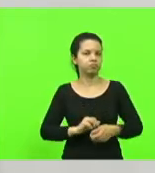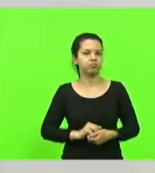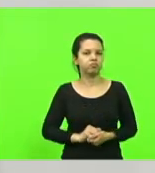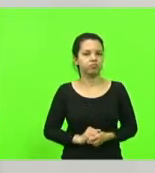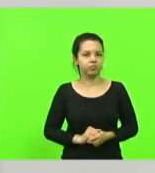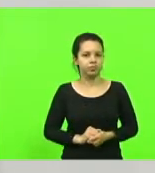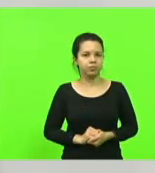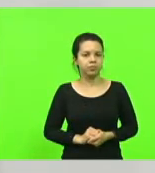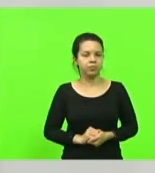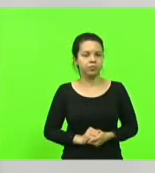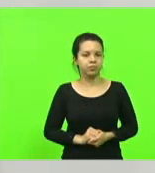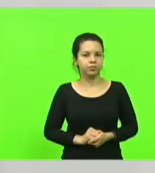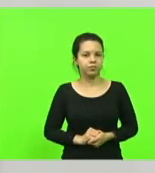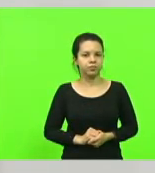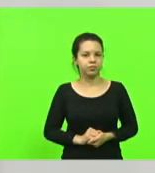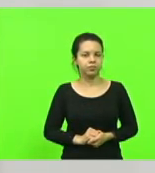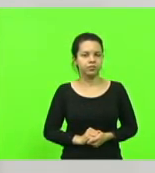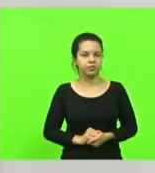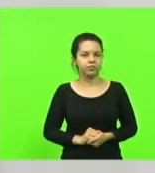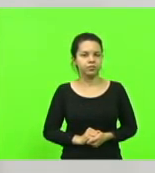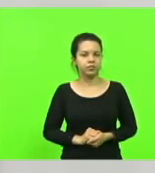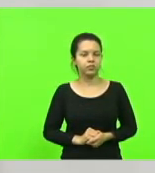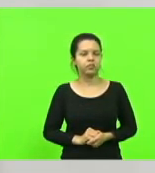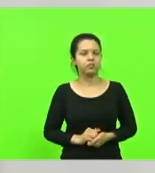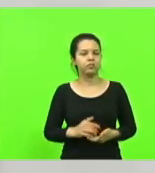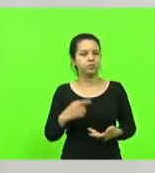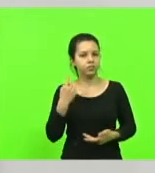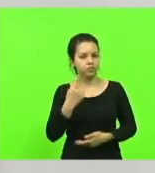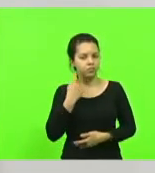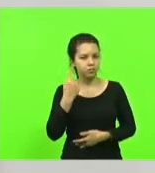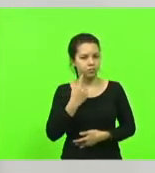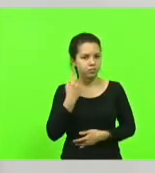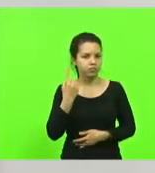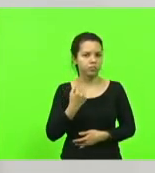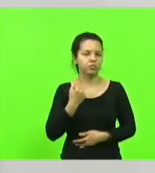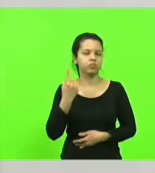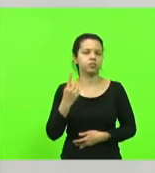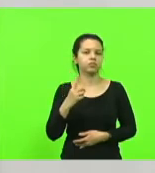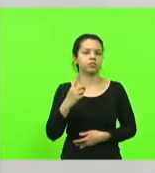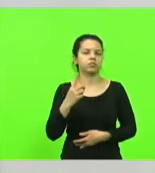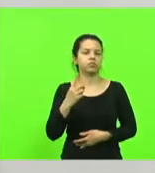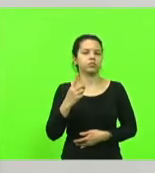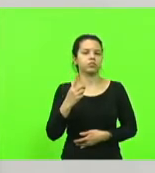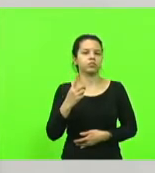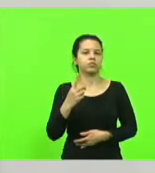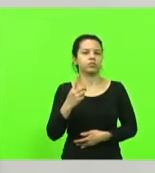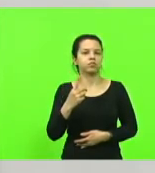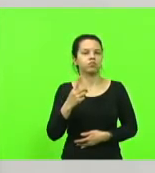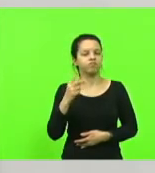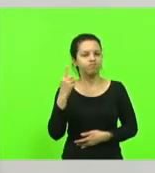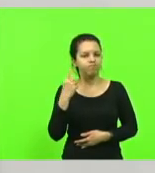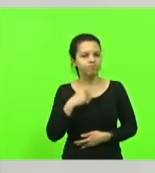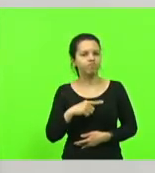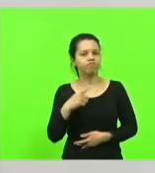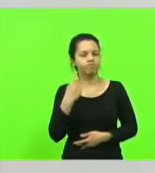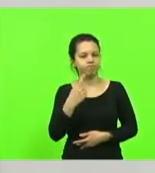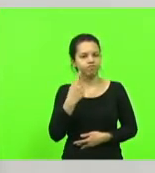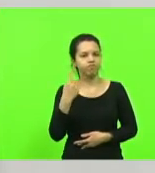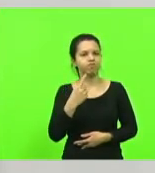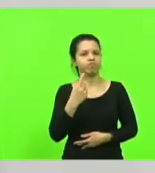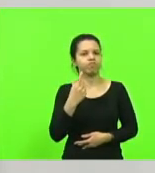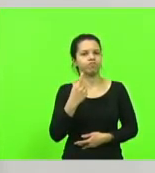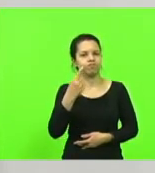Deputado Silvio, deputado Maurício, hoje foi um dia importante para Santa Catarina e um dia